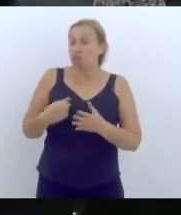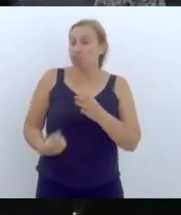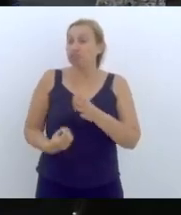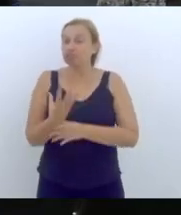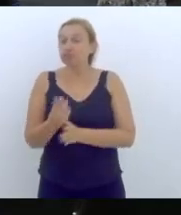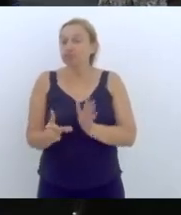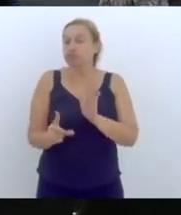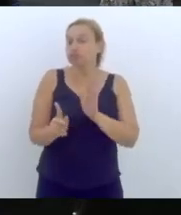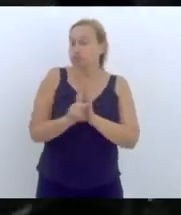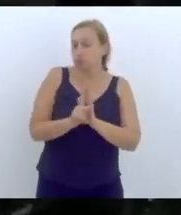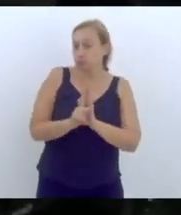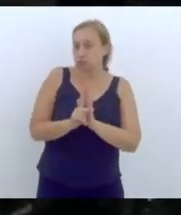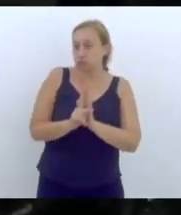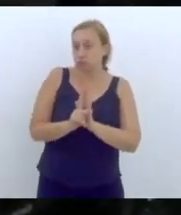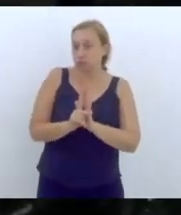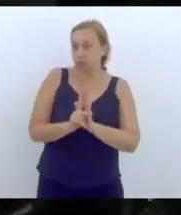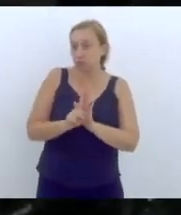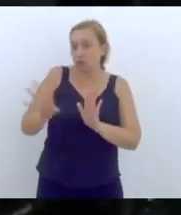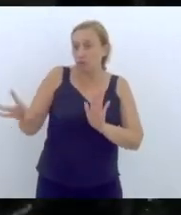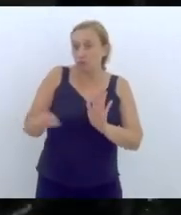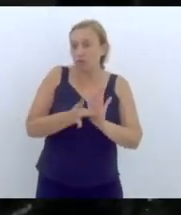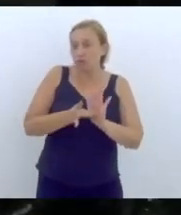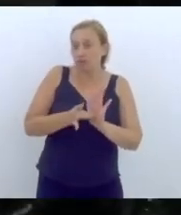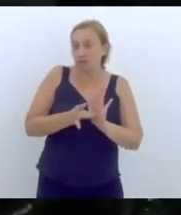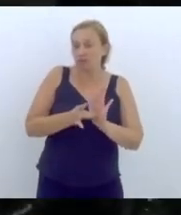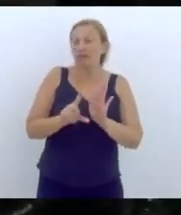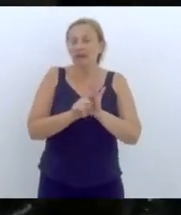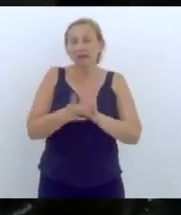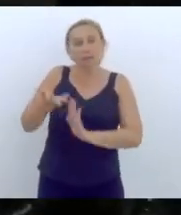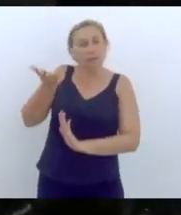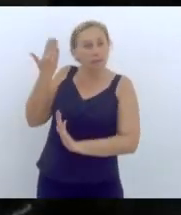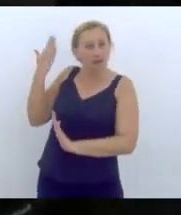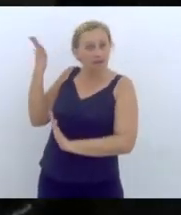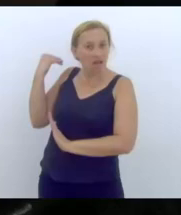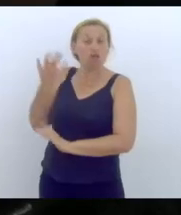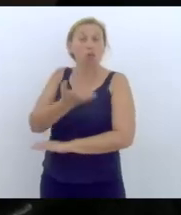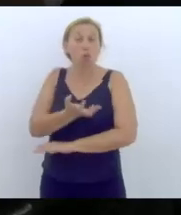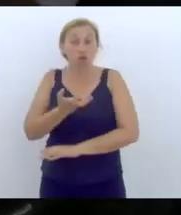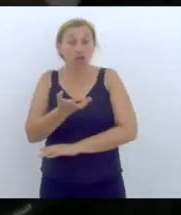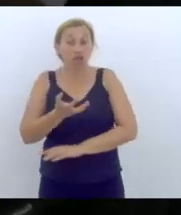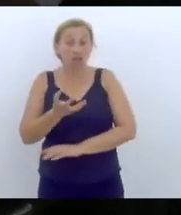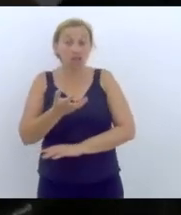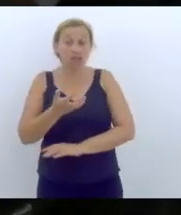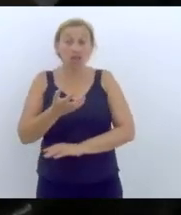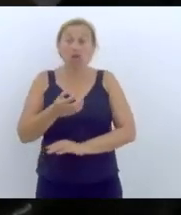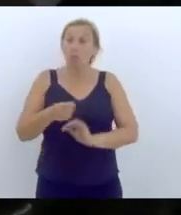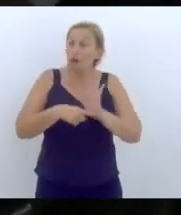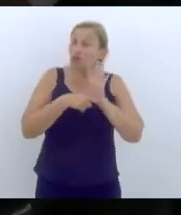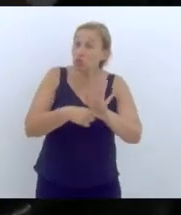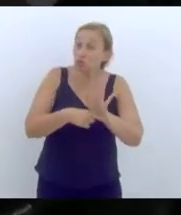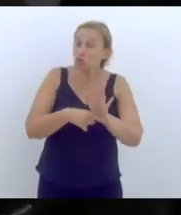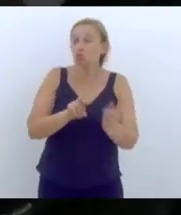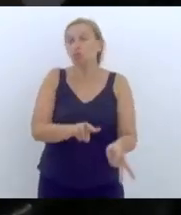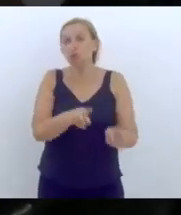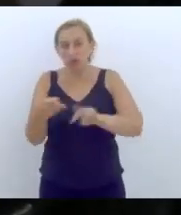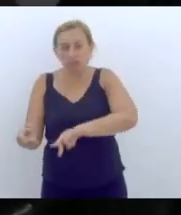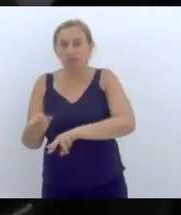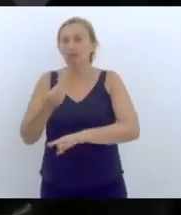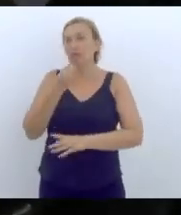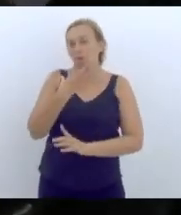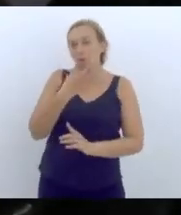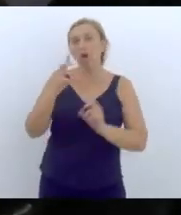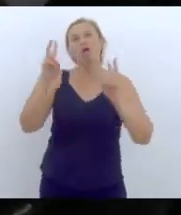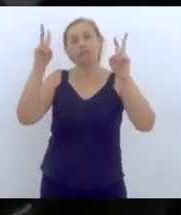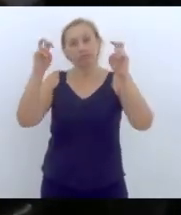do projeto que foi protocolado ainda na legislatura passada e queria aqui trazer uma contribuição e um encaminhamento objetivo ao